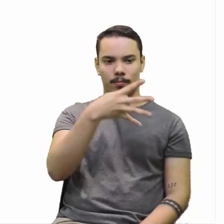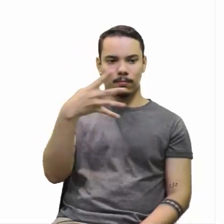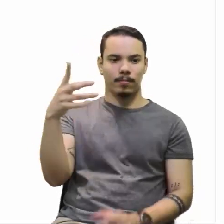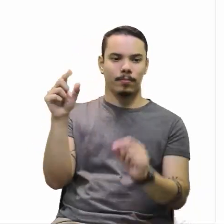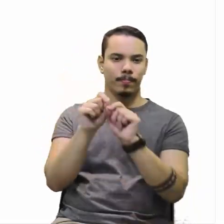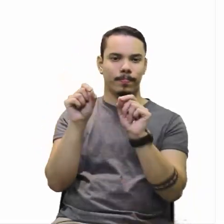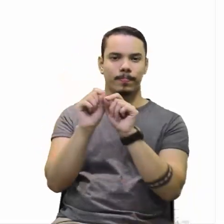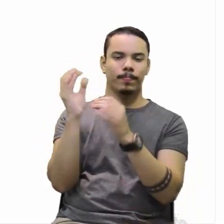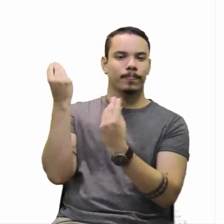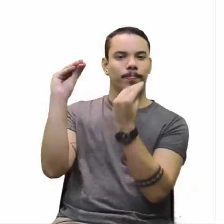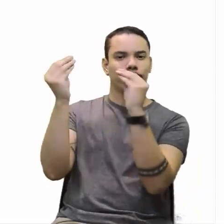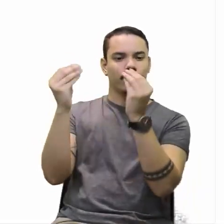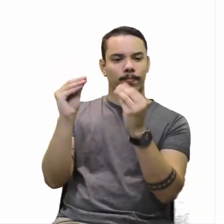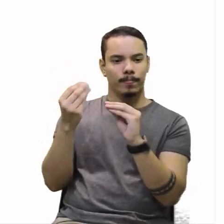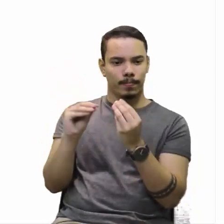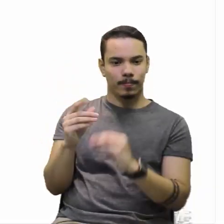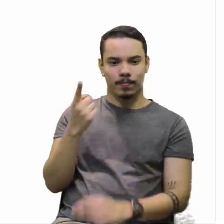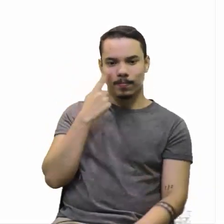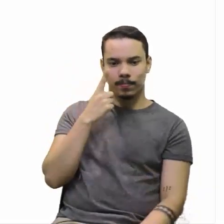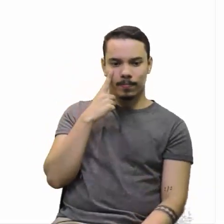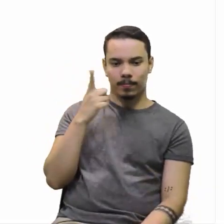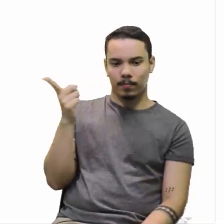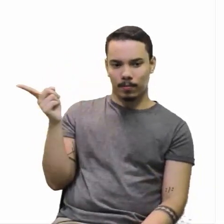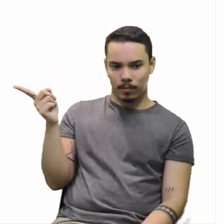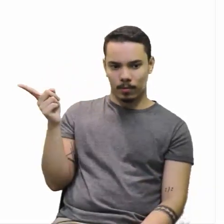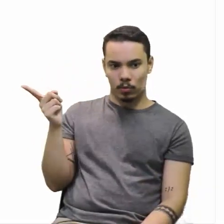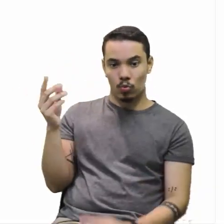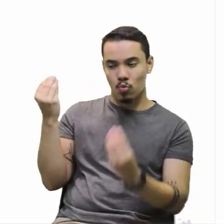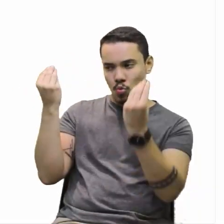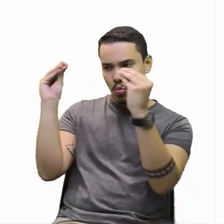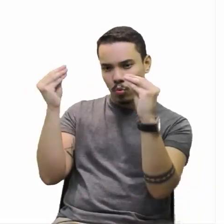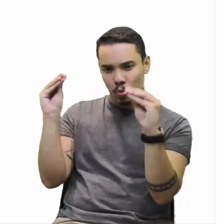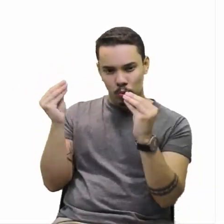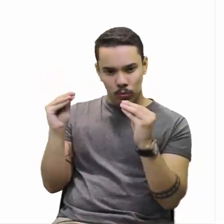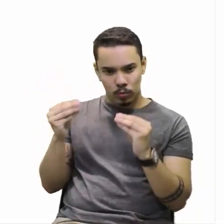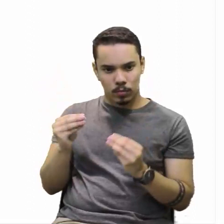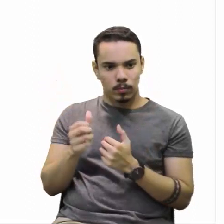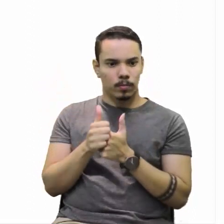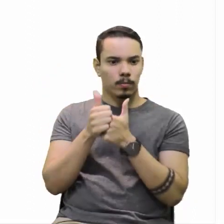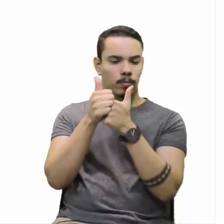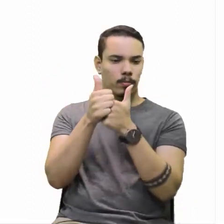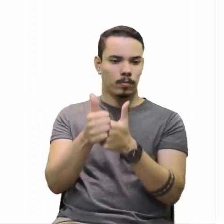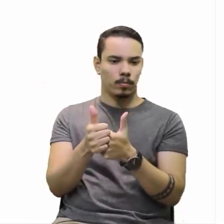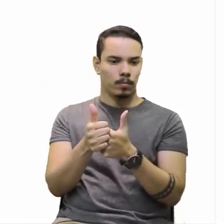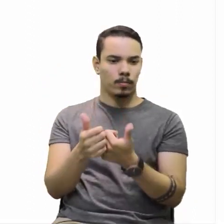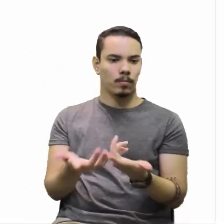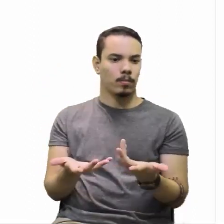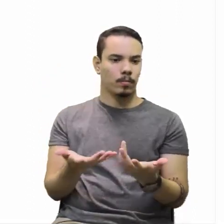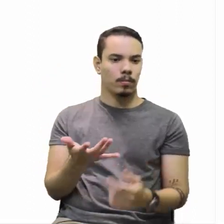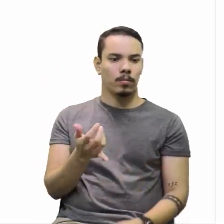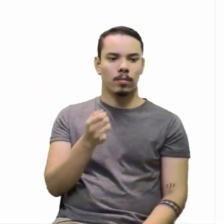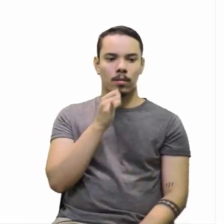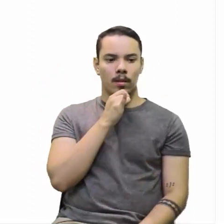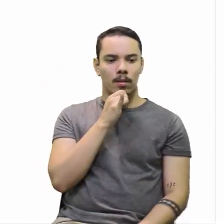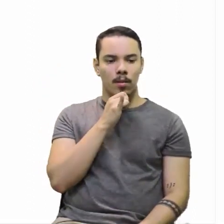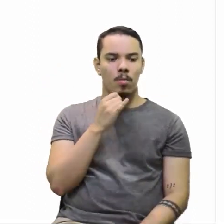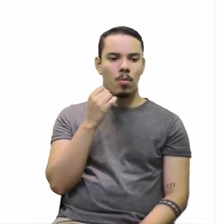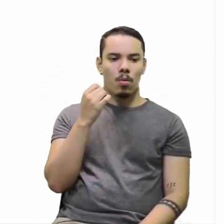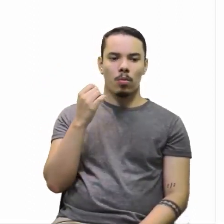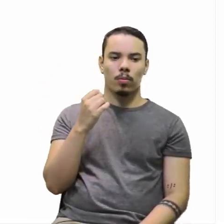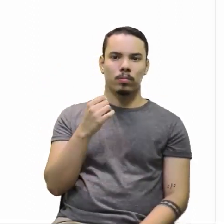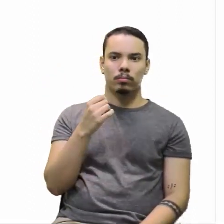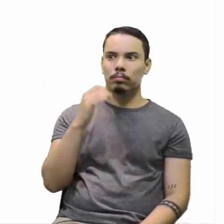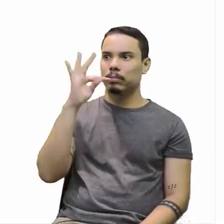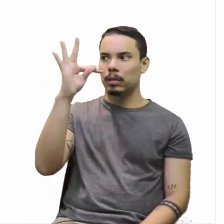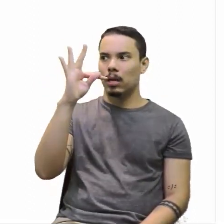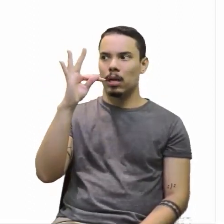tabelinha, acha os pontos, olha aí. Você coloca a função, né? Supondo t igual a 0, 1, 2 e